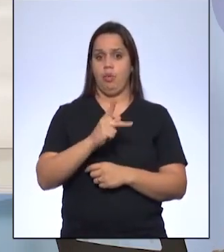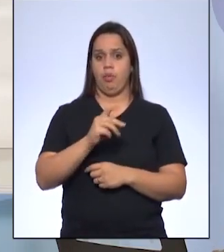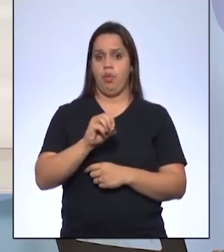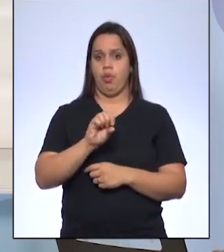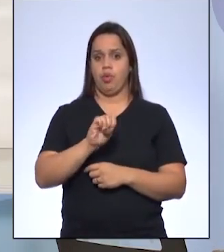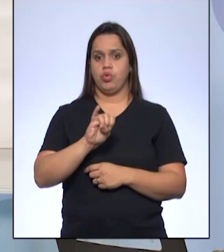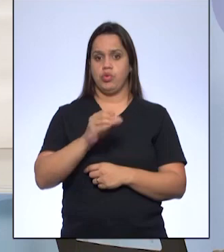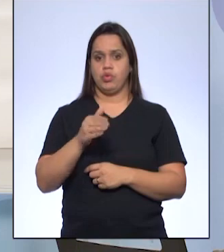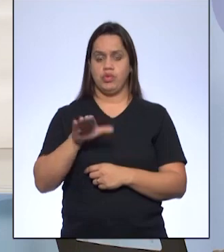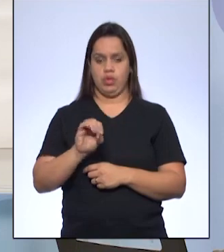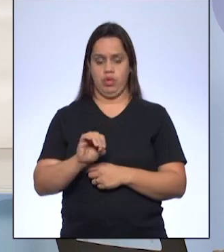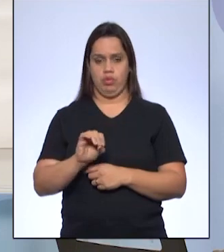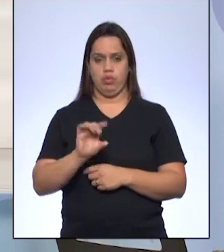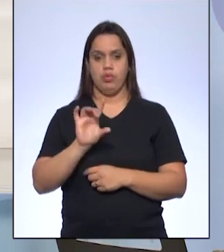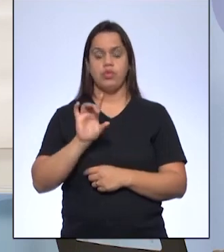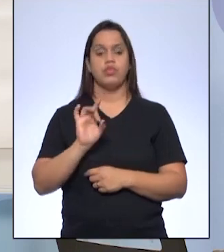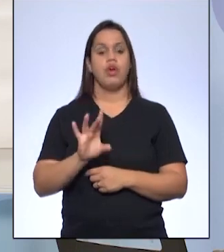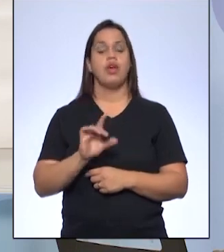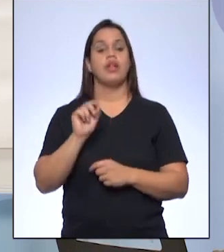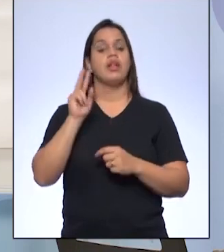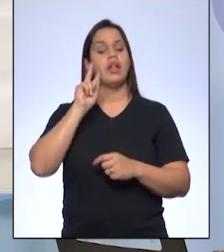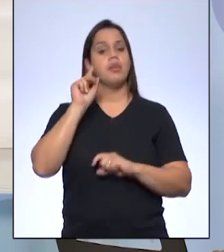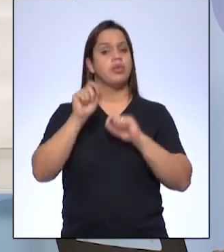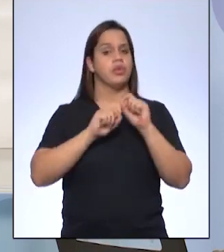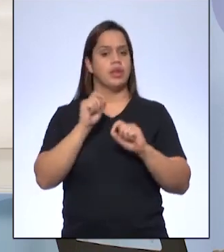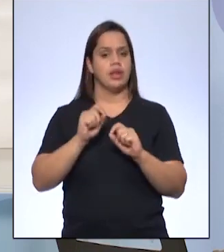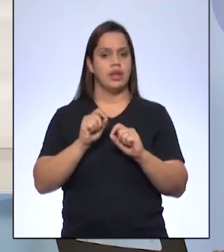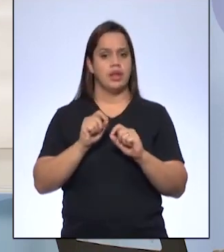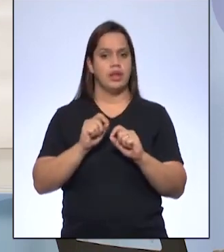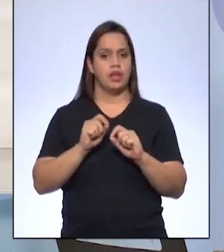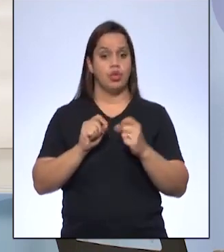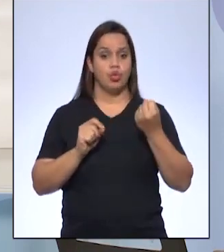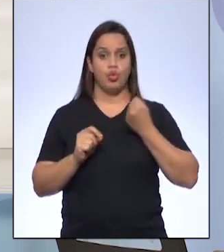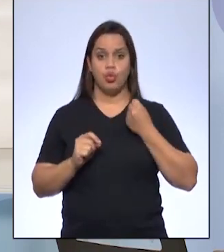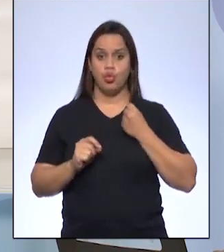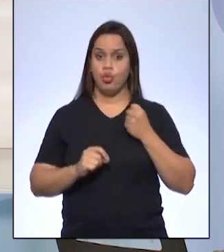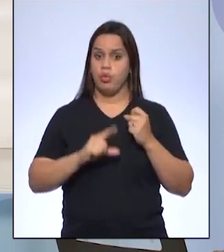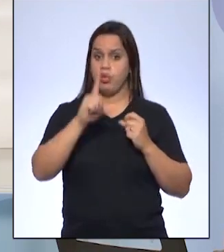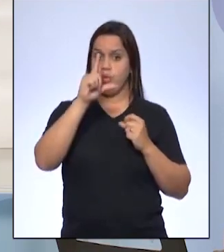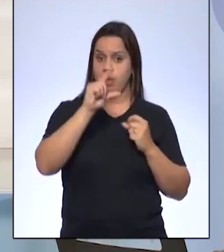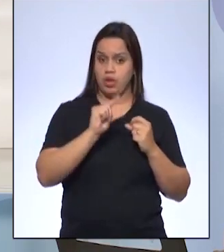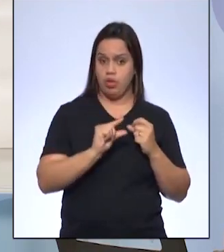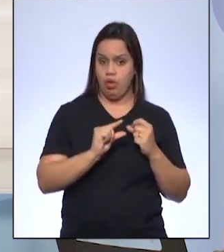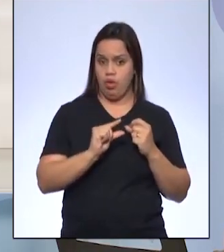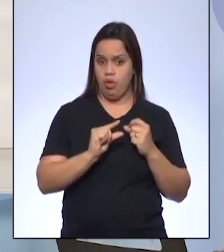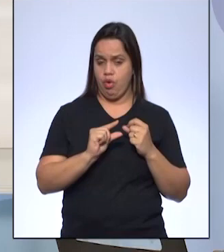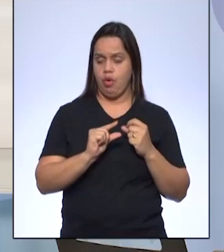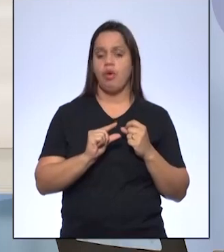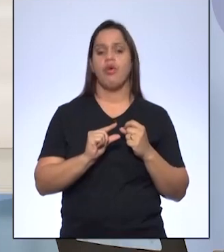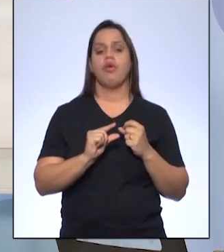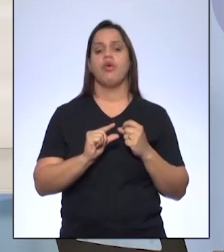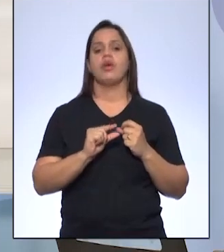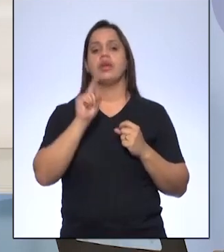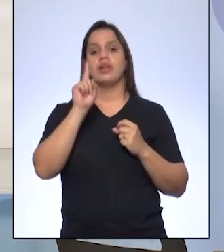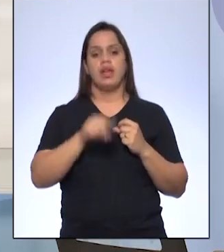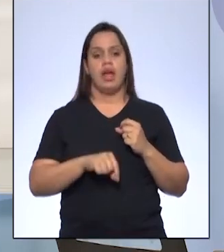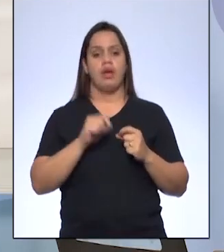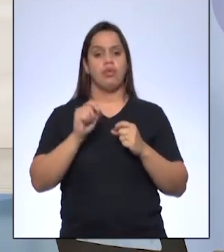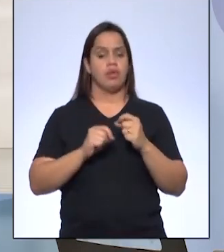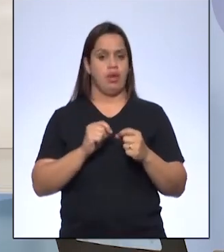pensando no último, ou no menor valor primo, pelo qual, no nosso caso,